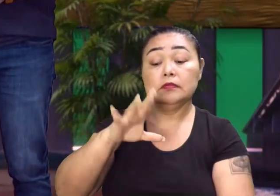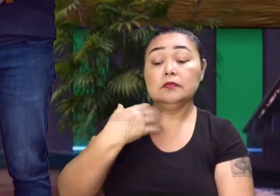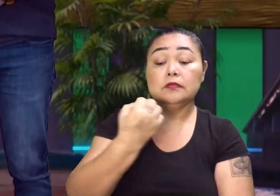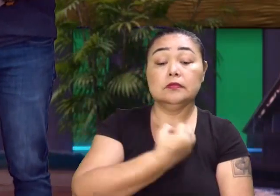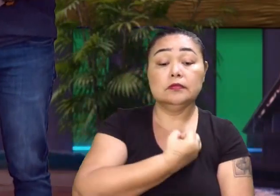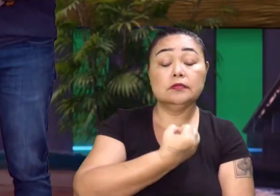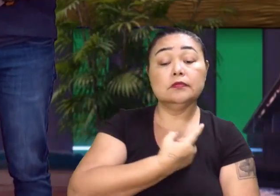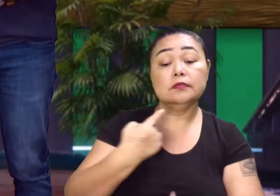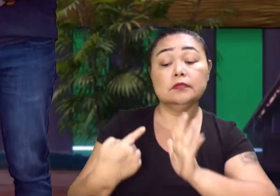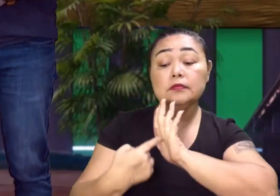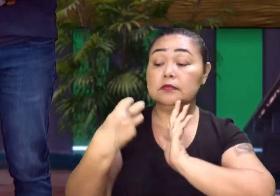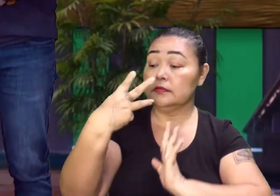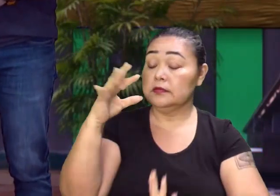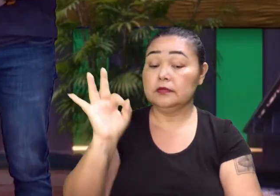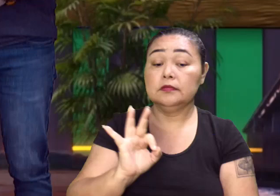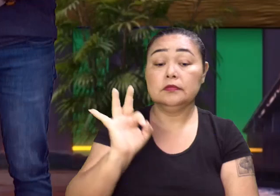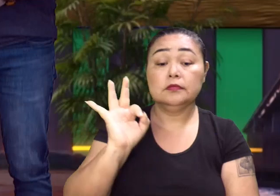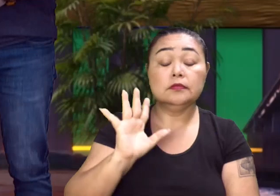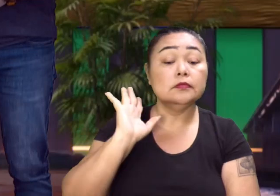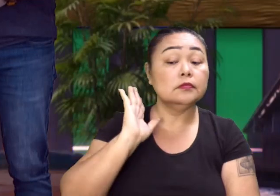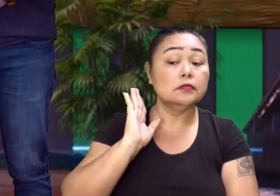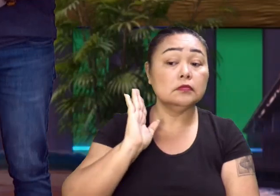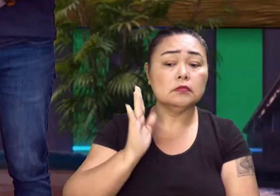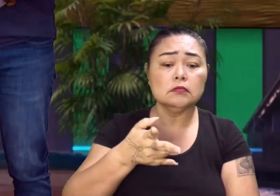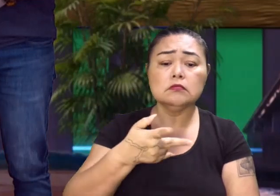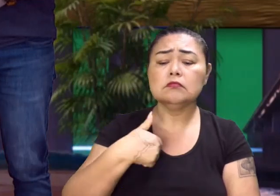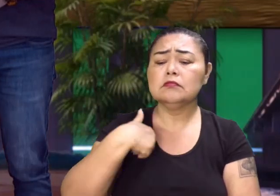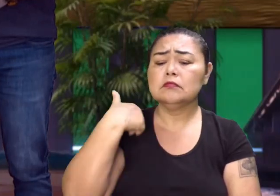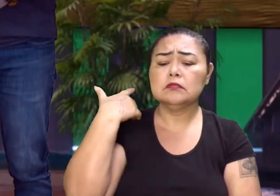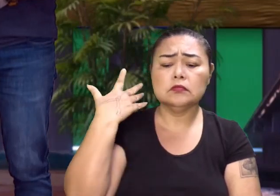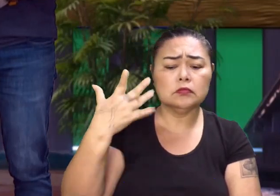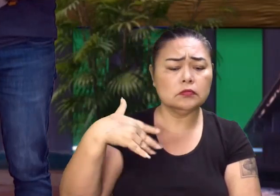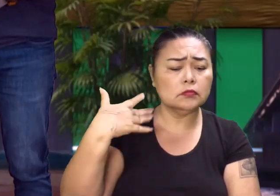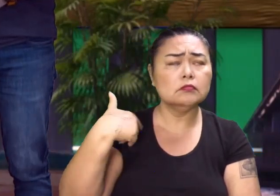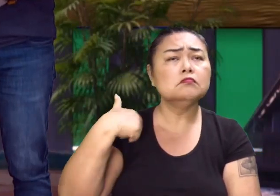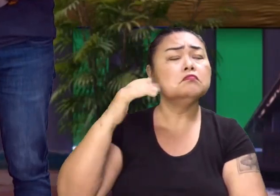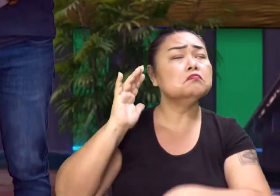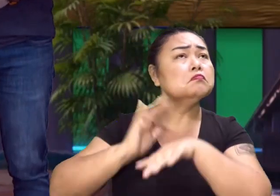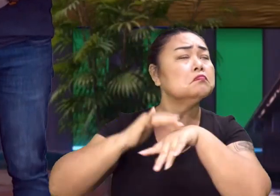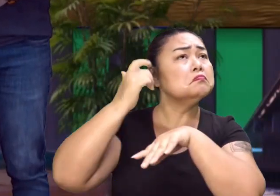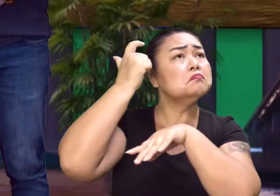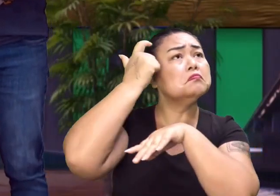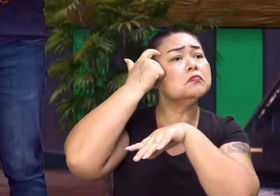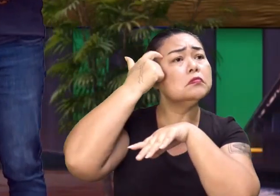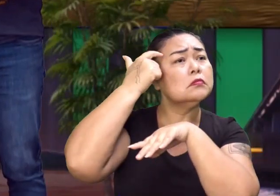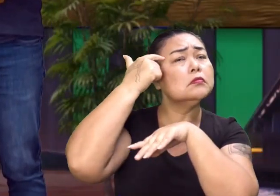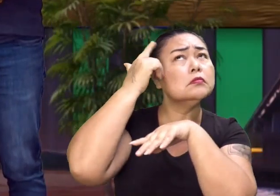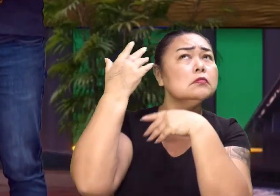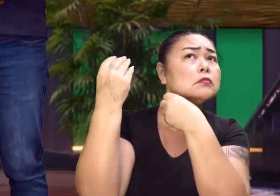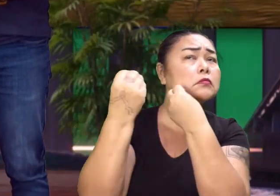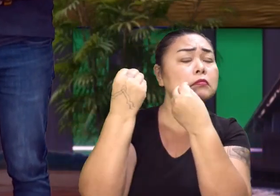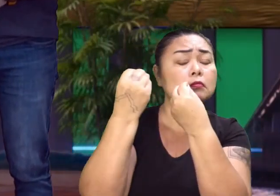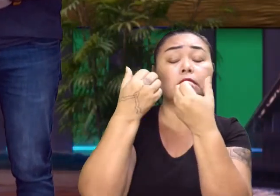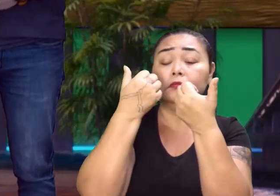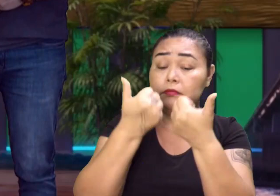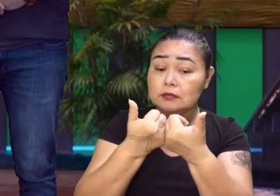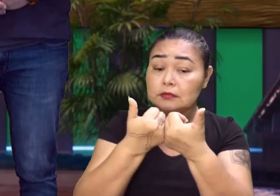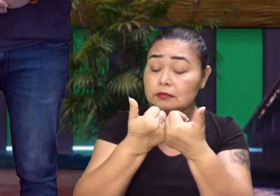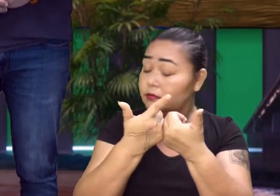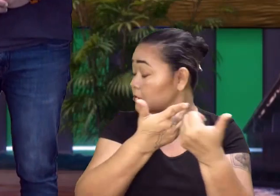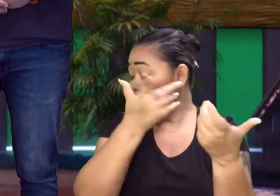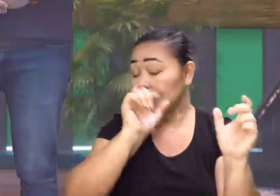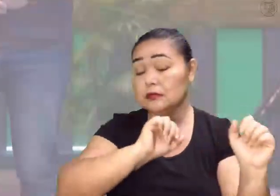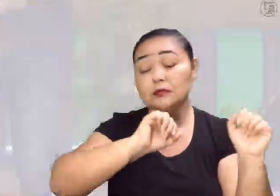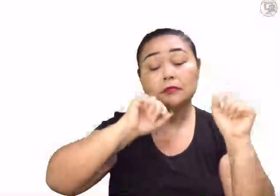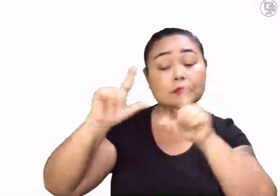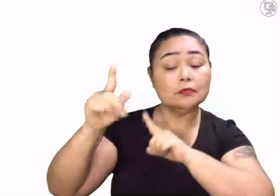nós mostramos aí, 3%, já nos leva a uma grande reflexão, Rogério. Exatamente. Não é isso? Muito bem. Então,